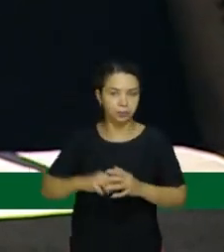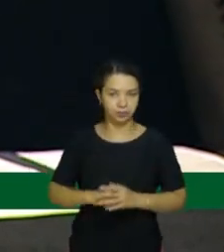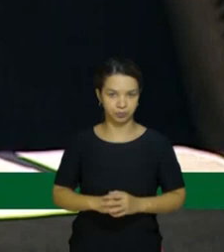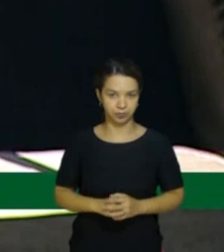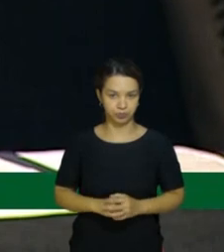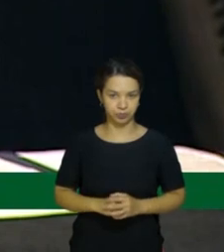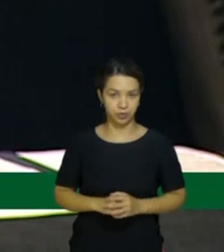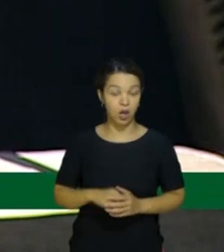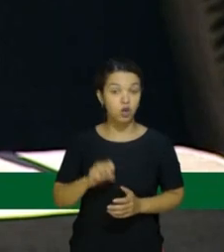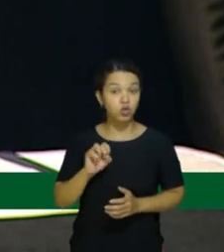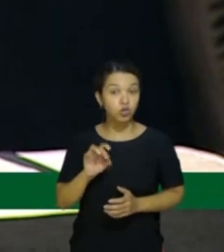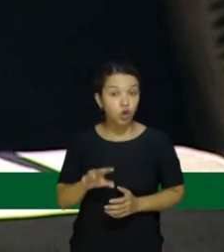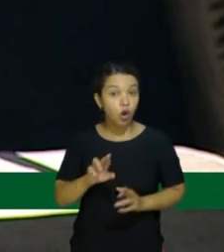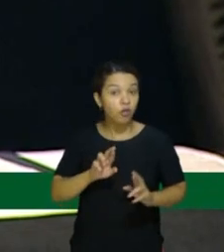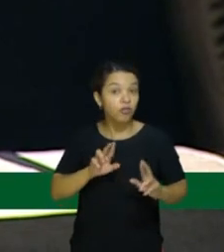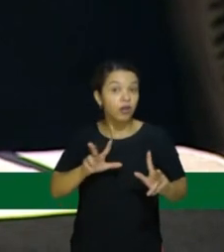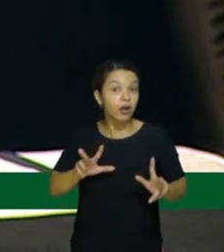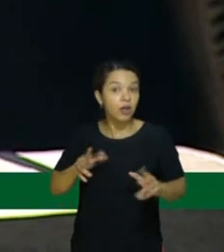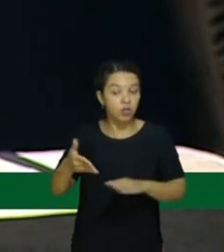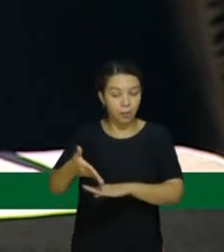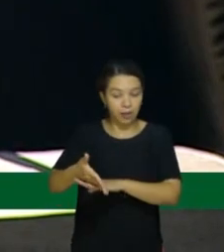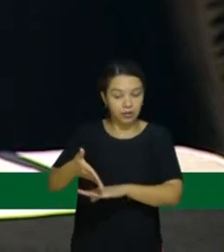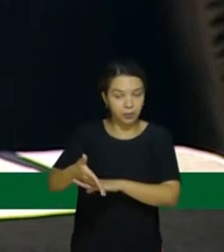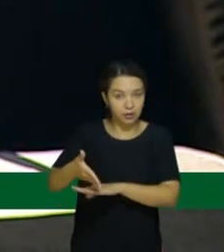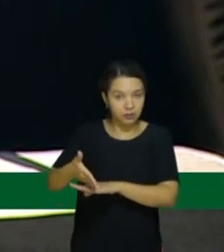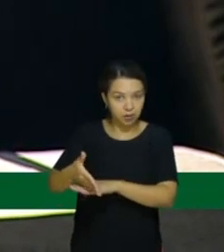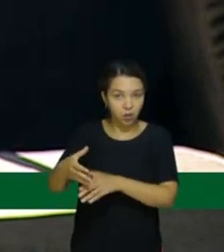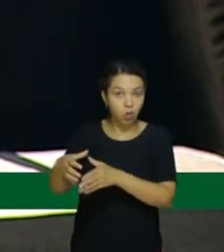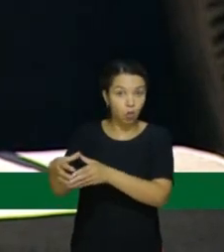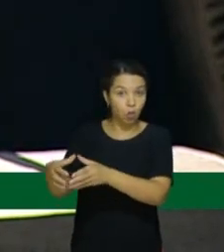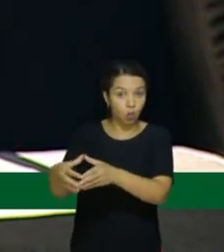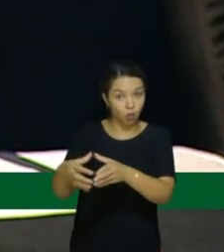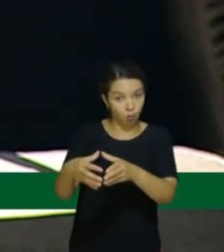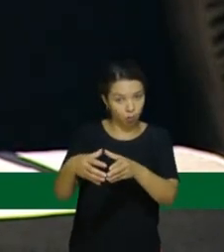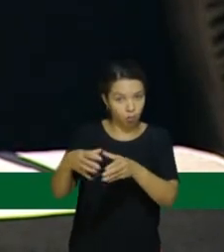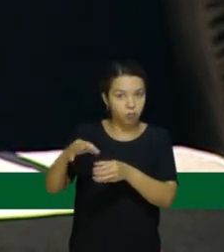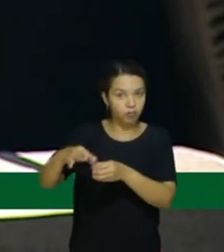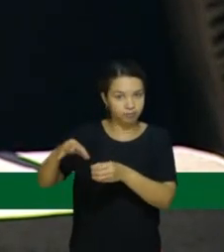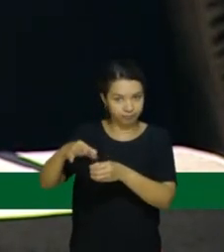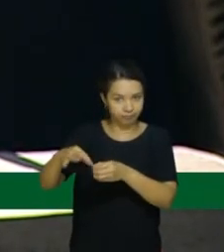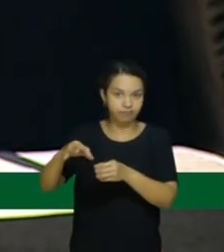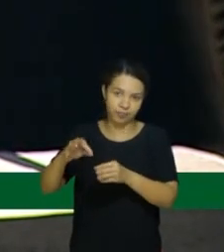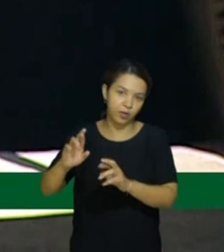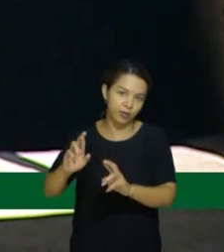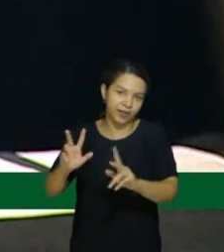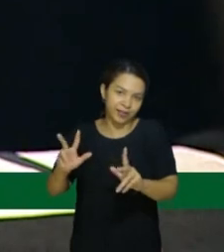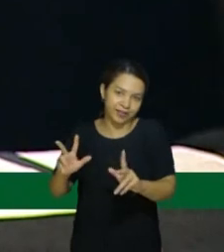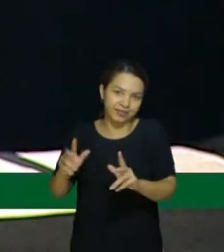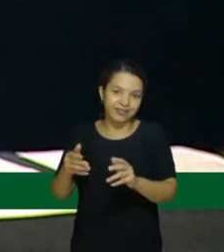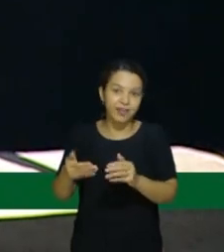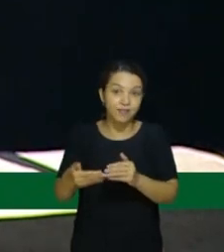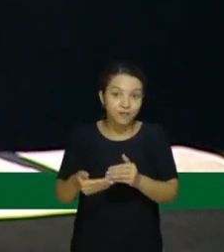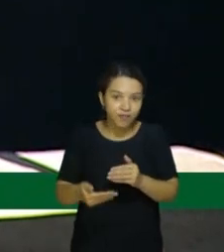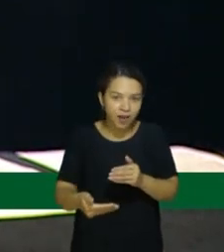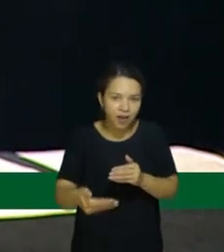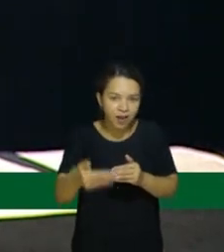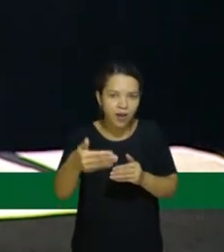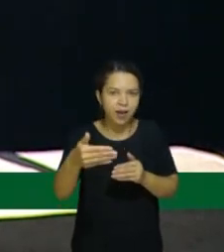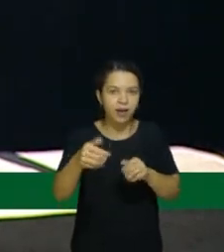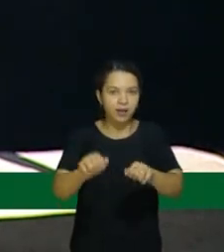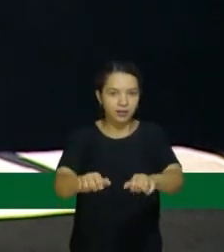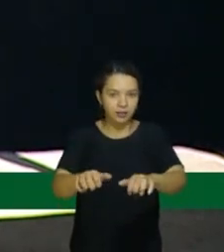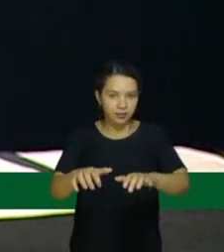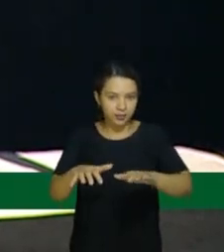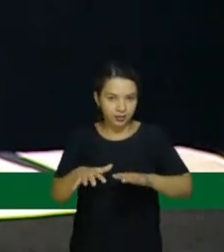das nossas entidades que acontecerão no início da nossa sessão ou seja os deputados